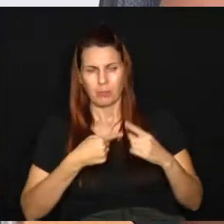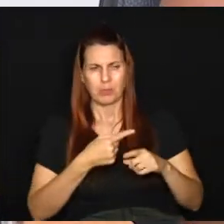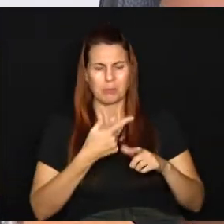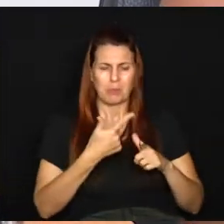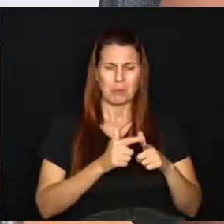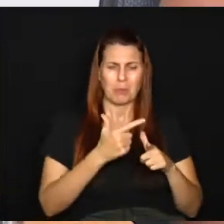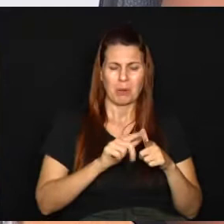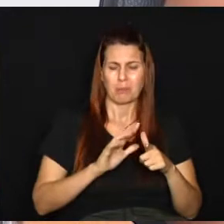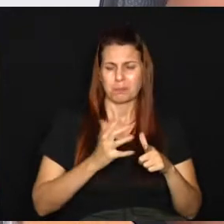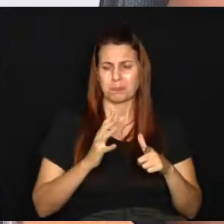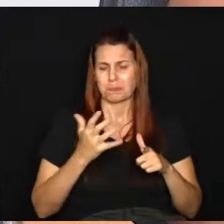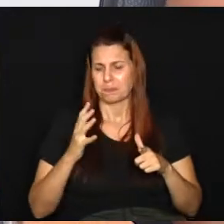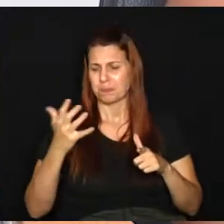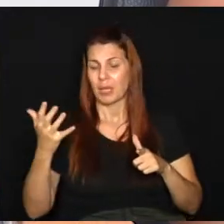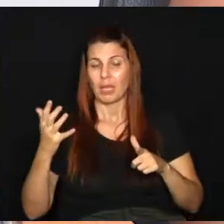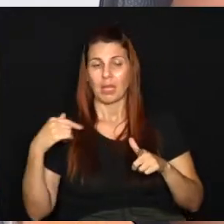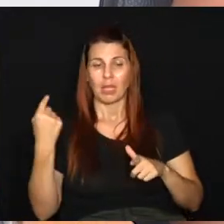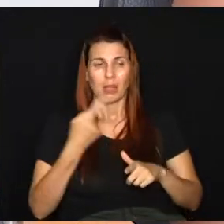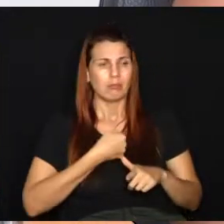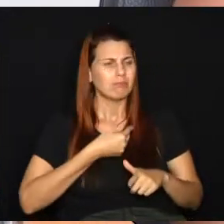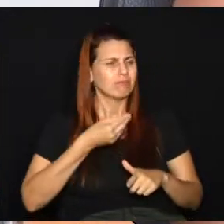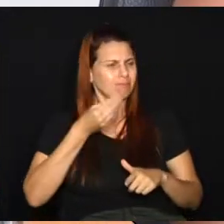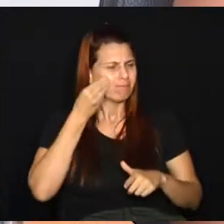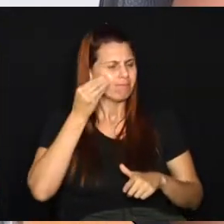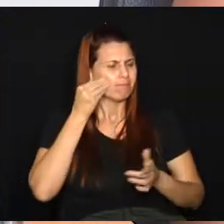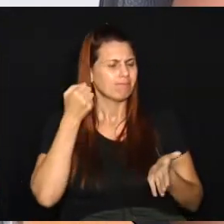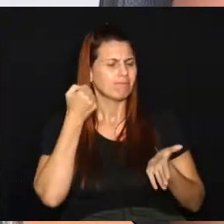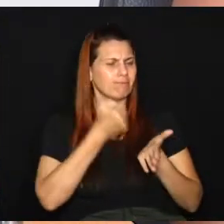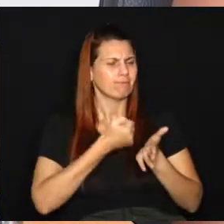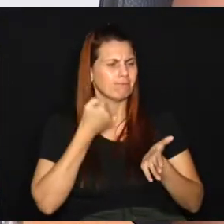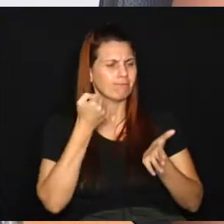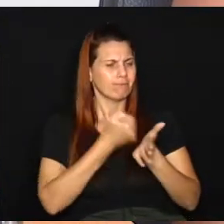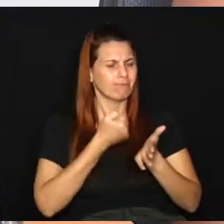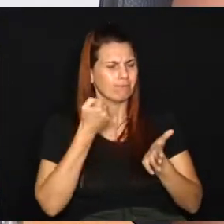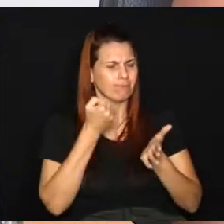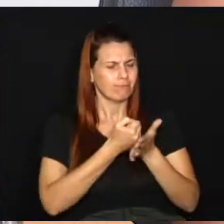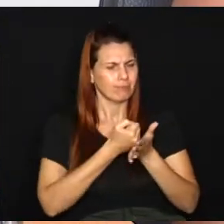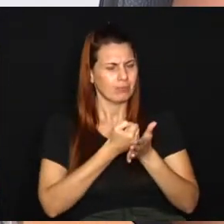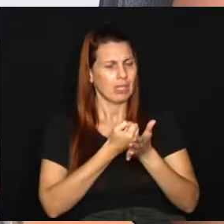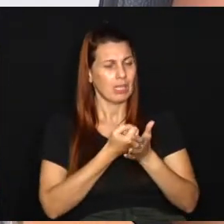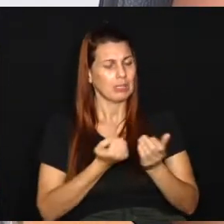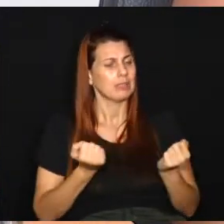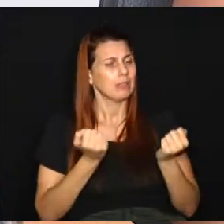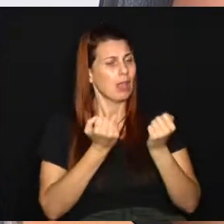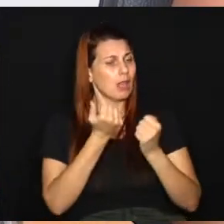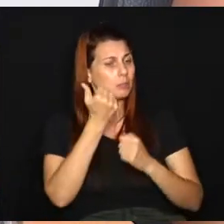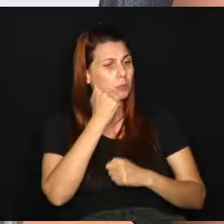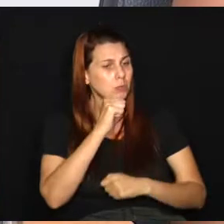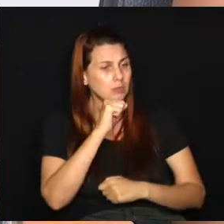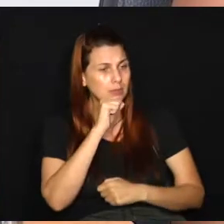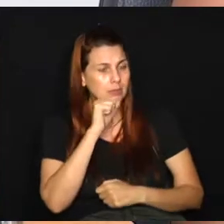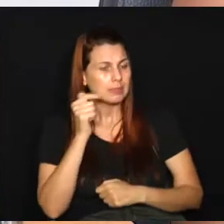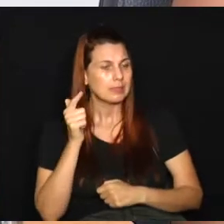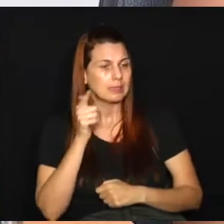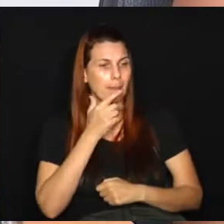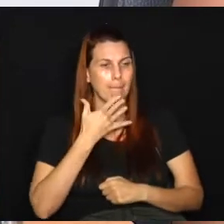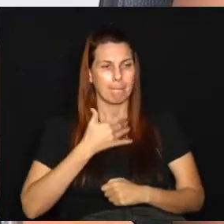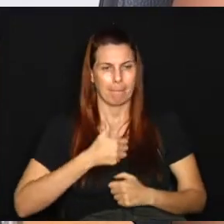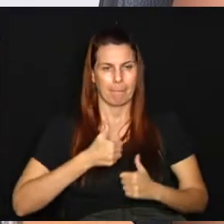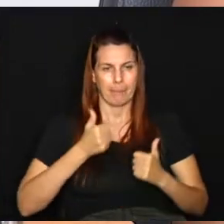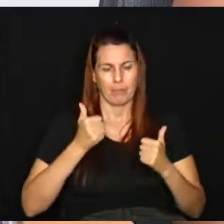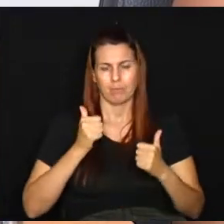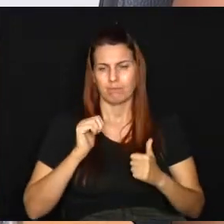problemas e a gente foi tentando lutar em defesa das mulheres para melhorar a situação